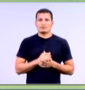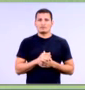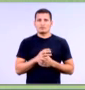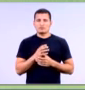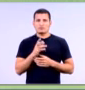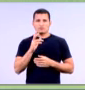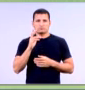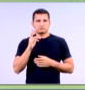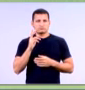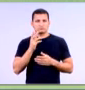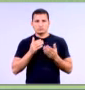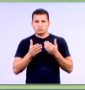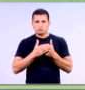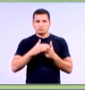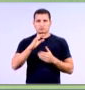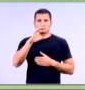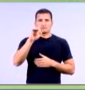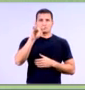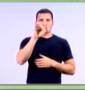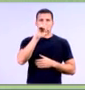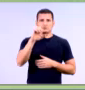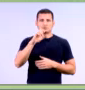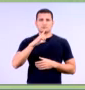tem pelo menos um construtor.